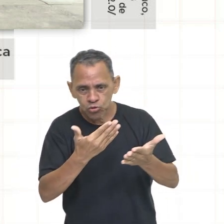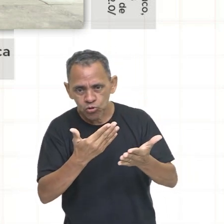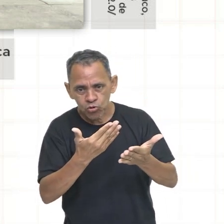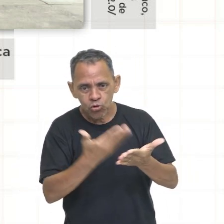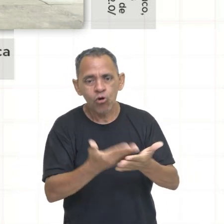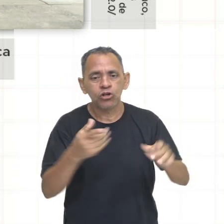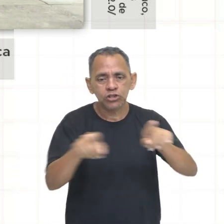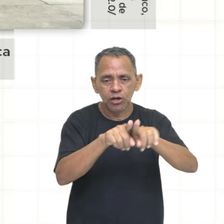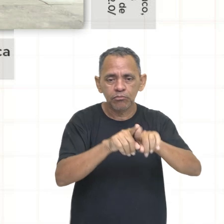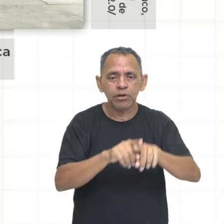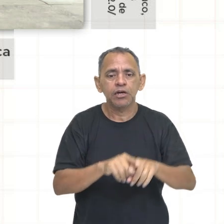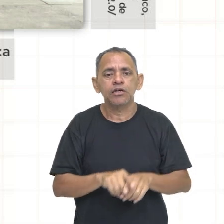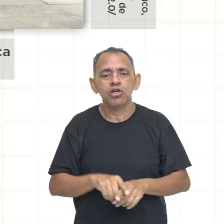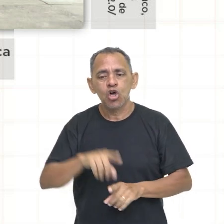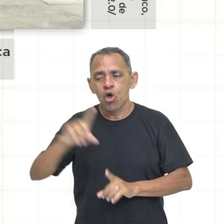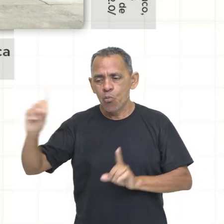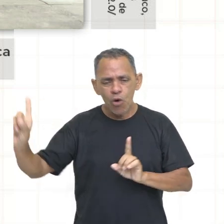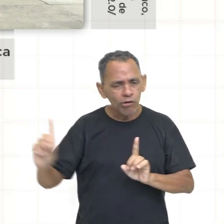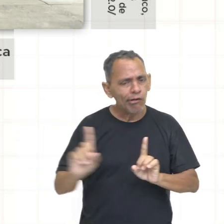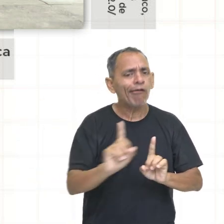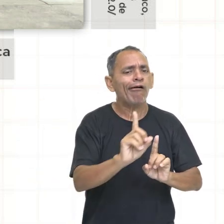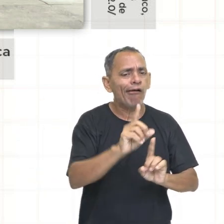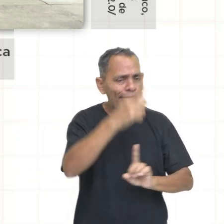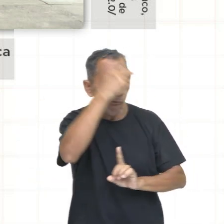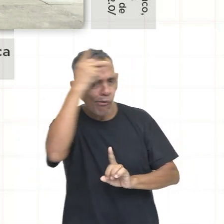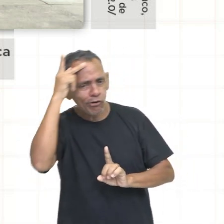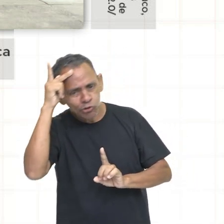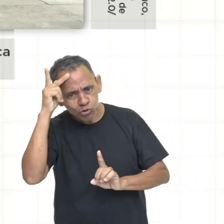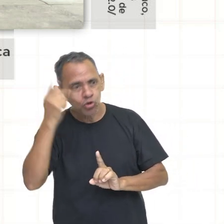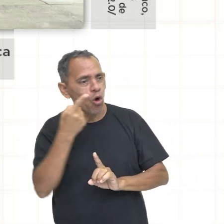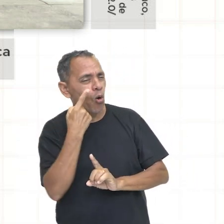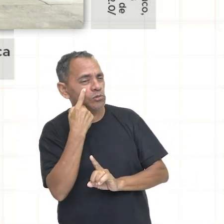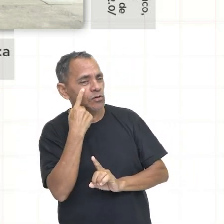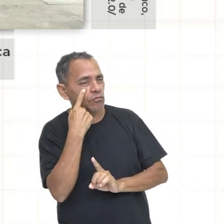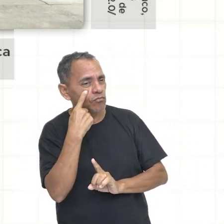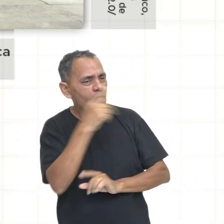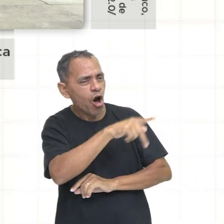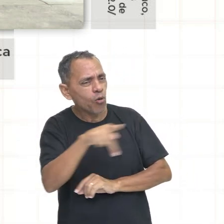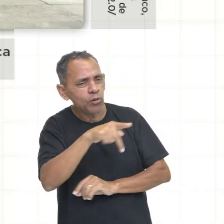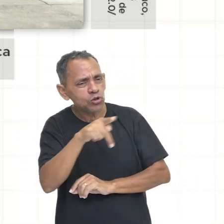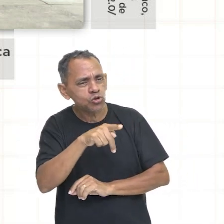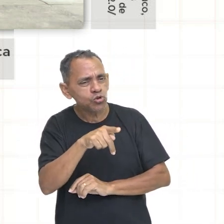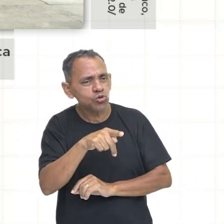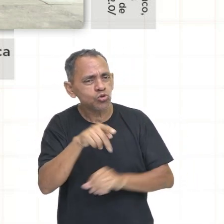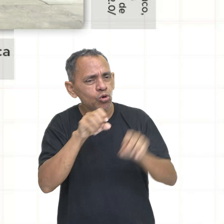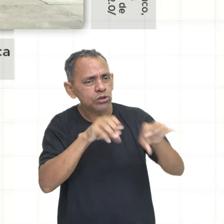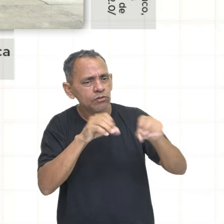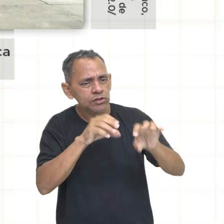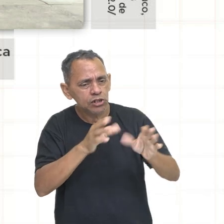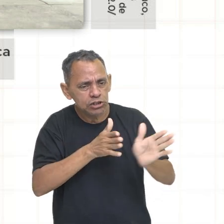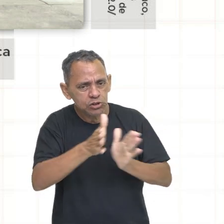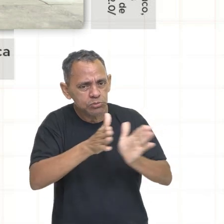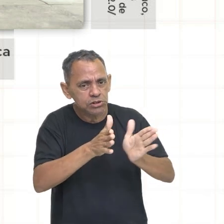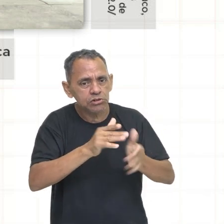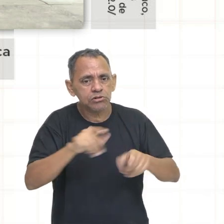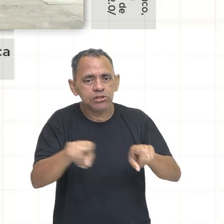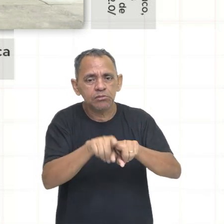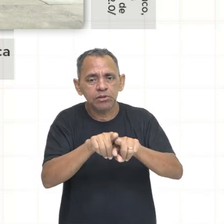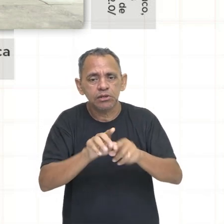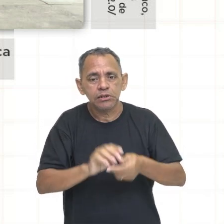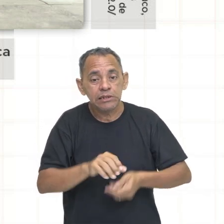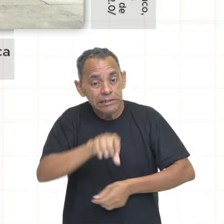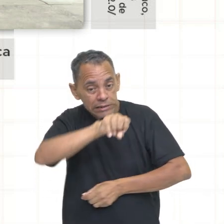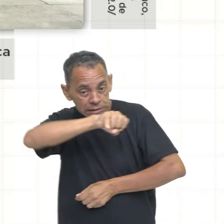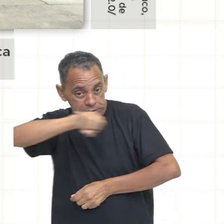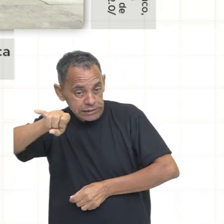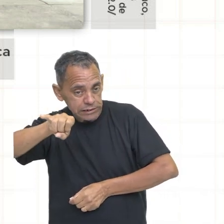infiltradas dentro das salas de aula para observar o que o professor estava ministrando naquele momento. Caso alguma